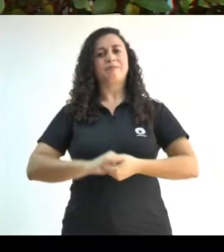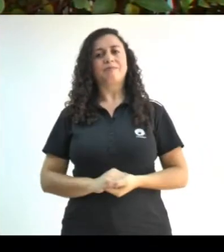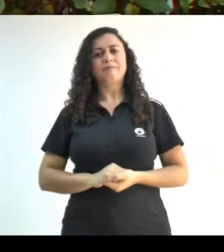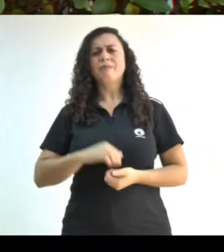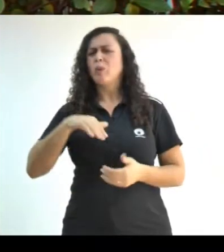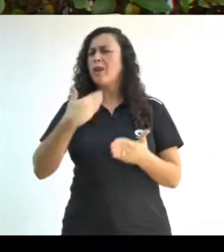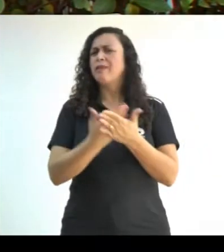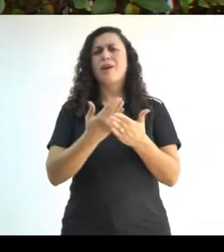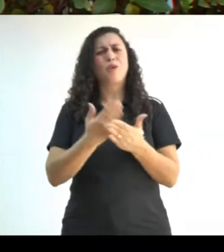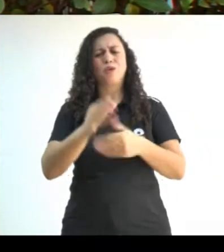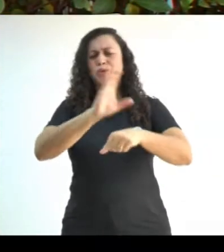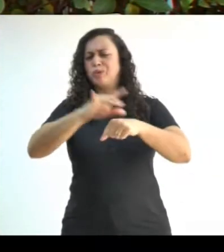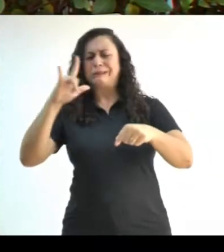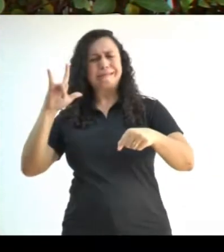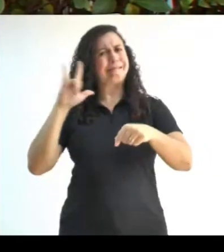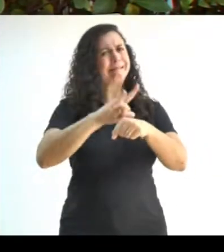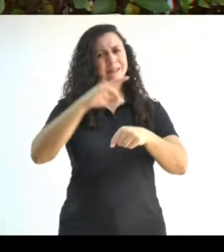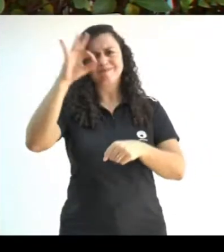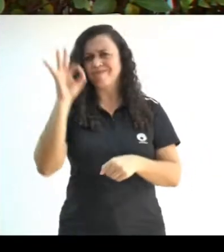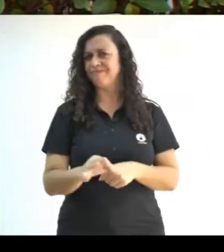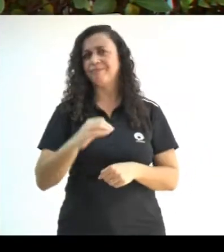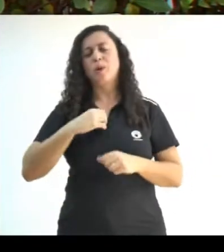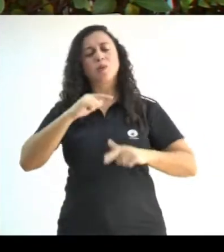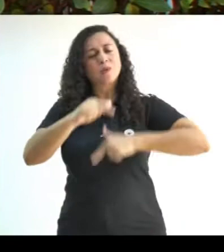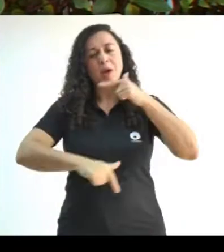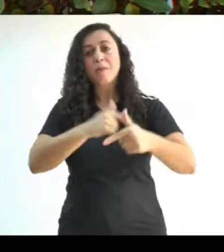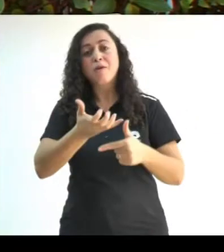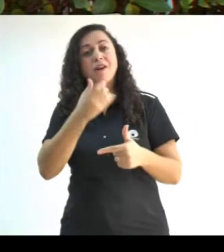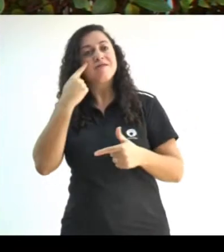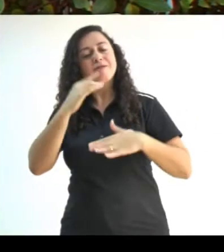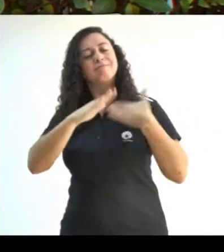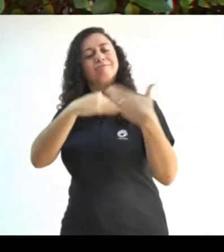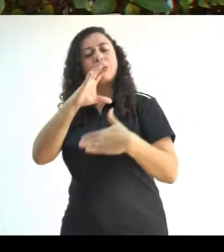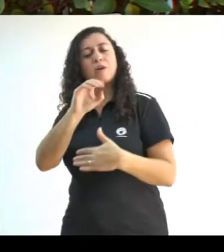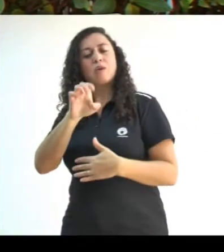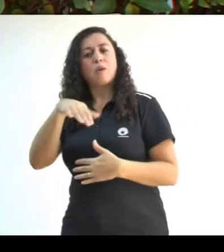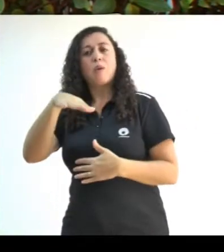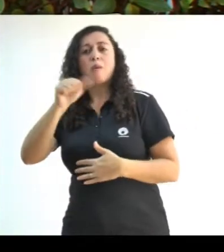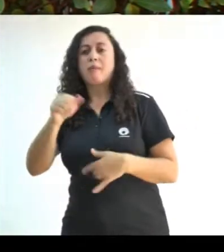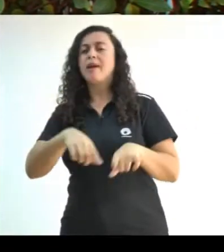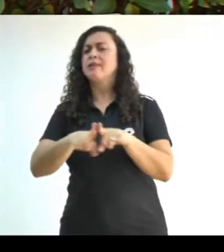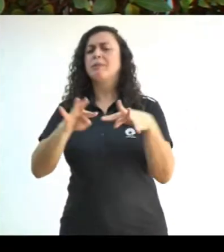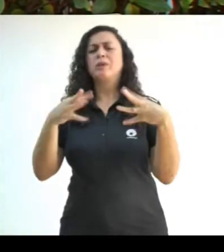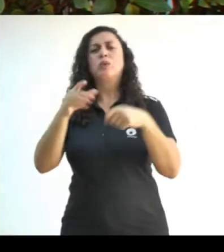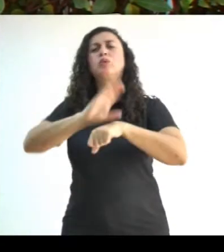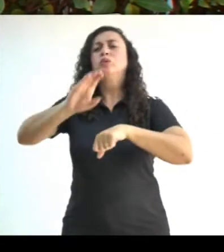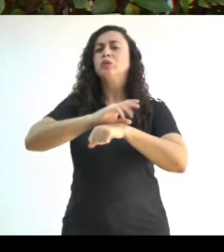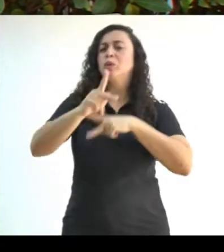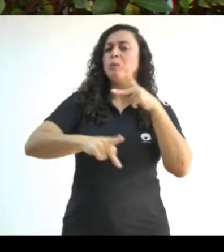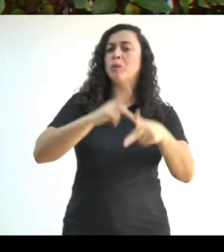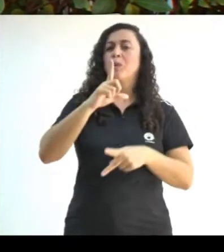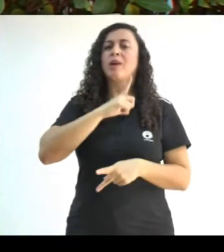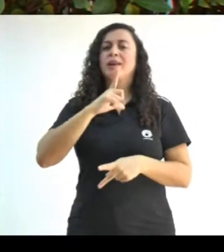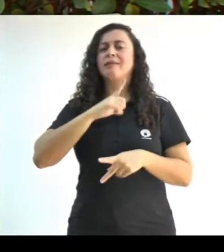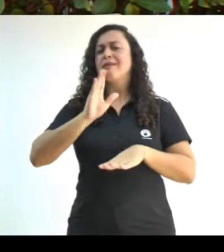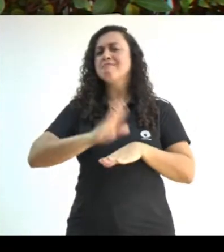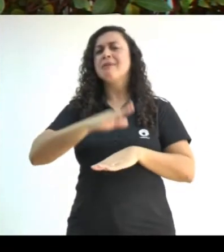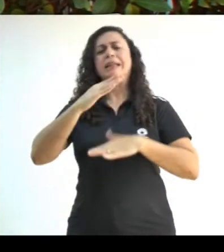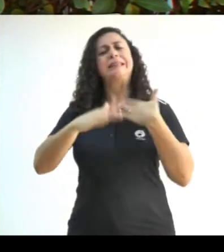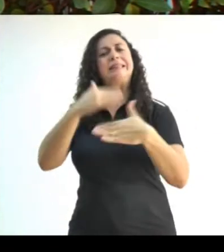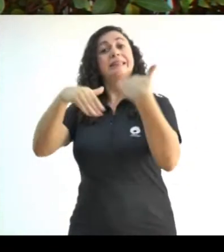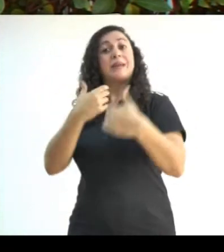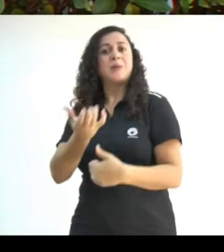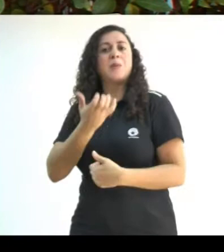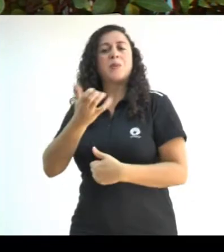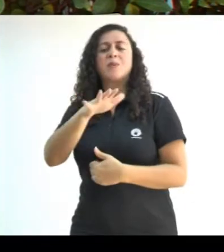sou apaixonada. Me dedico bastante para ver a evolução do Colmeia, não só do Colmeia, de todos os cursinhos populares, ter mais um